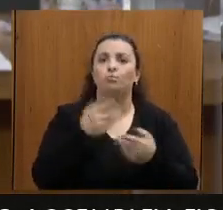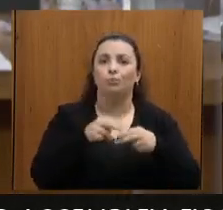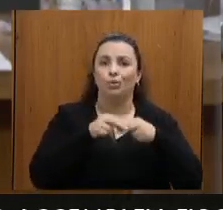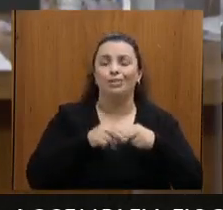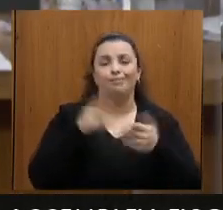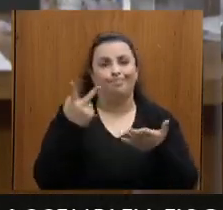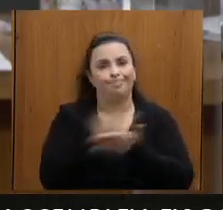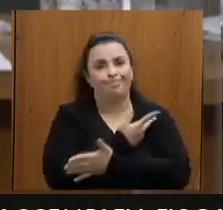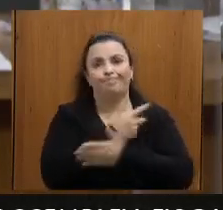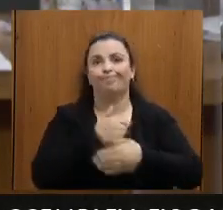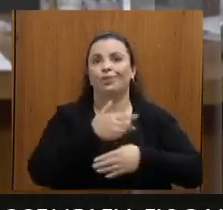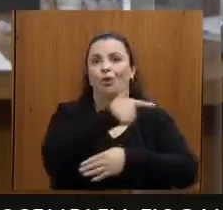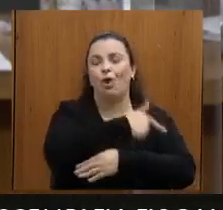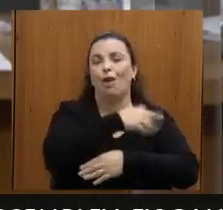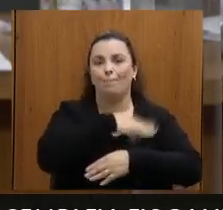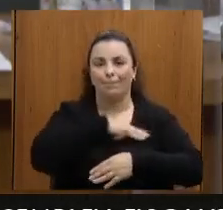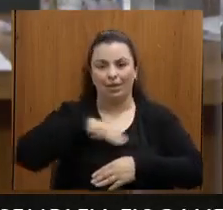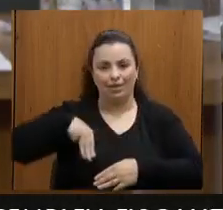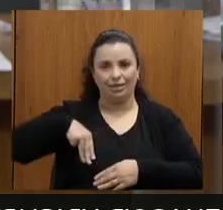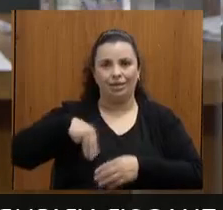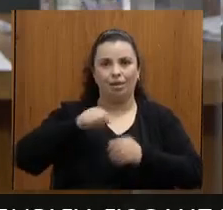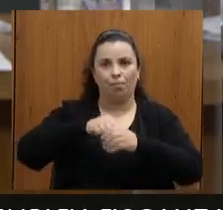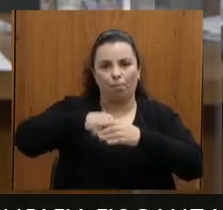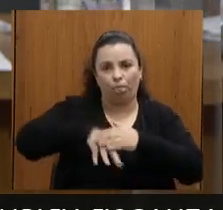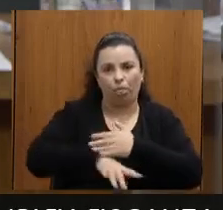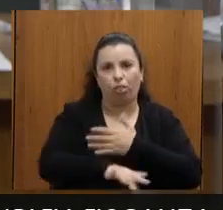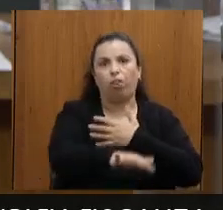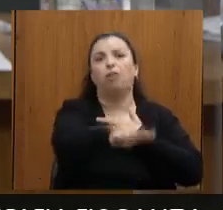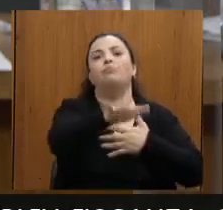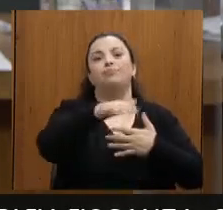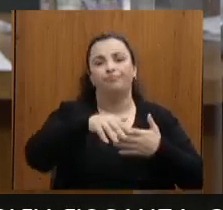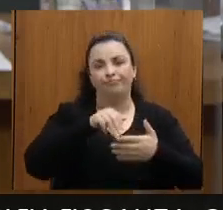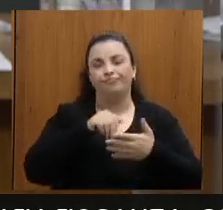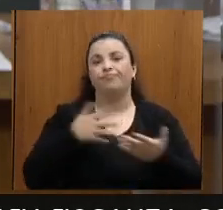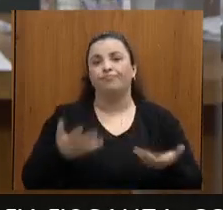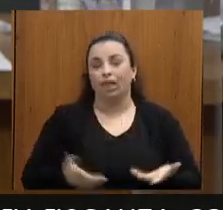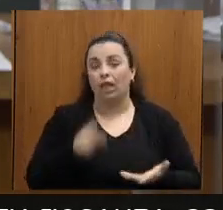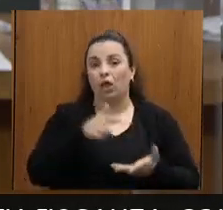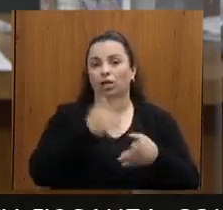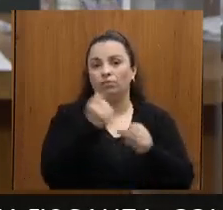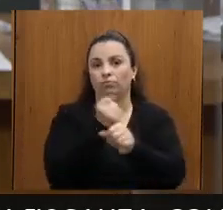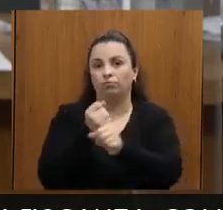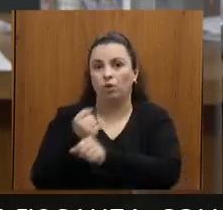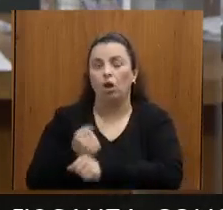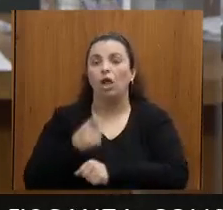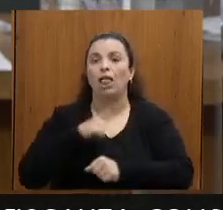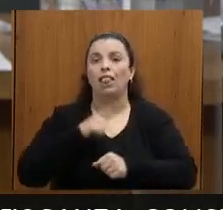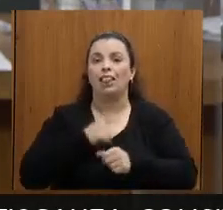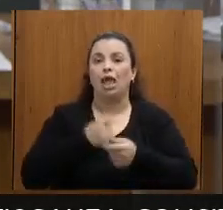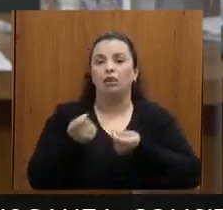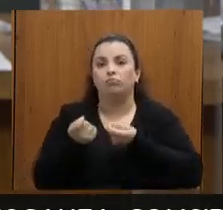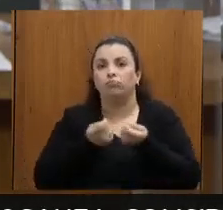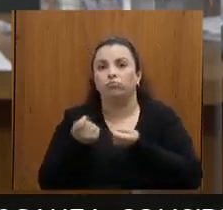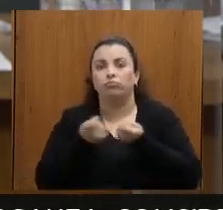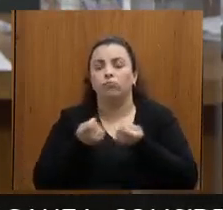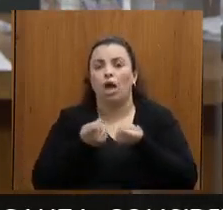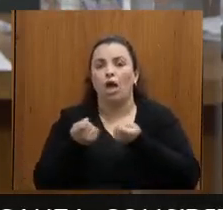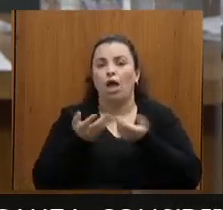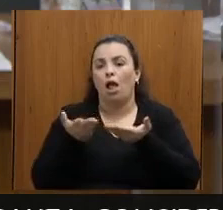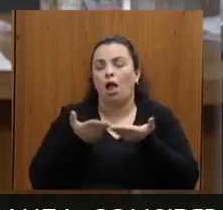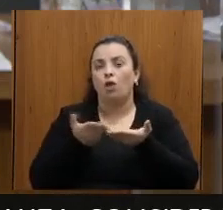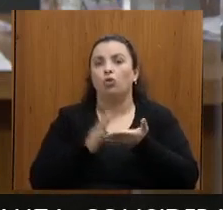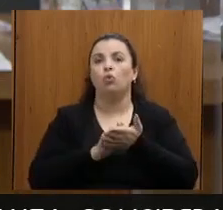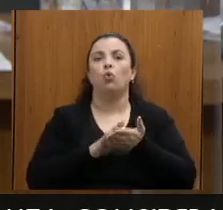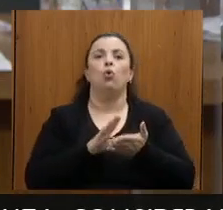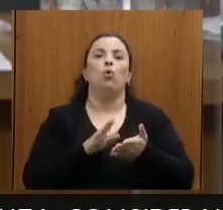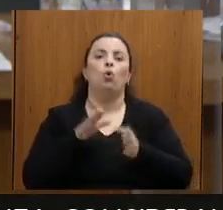da barragem de Fundão e Mariana. Essa é uma reconstrução que está sendo intermediada pelo Conselho Nacional de Justiça e que conta com